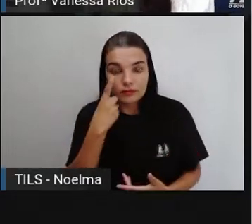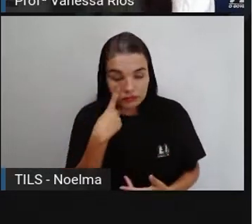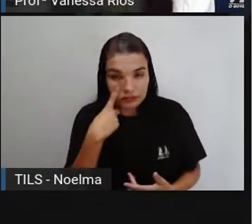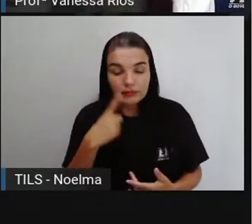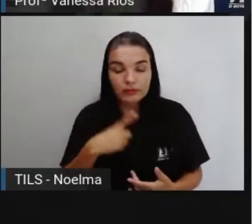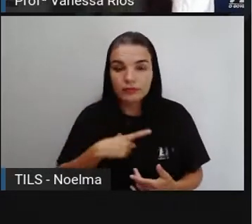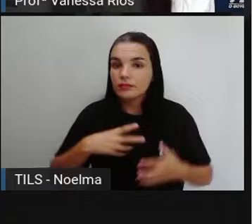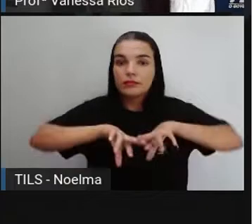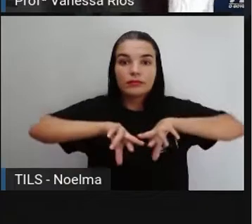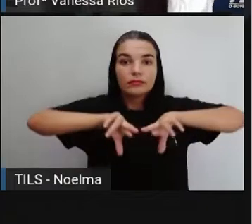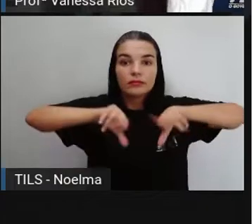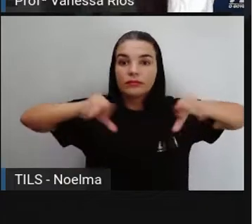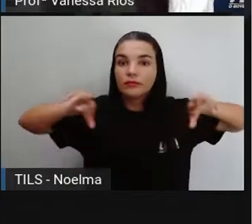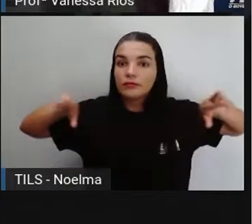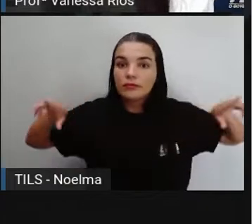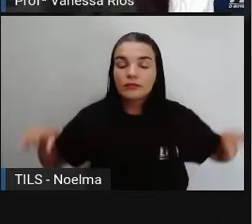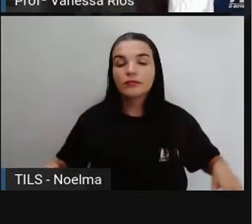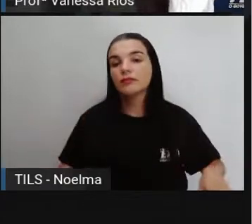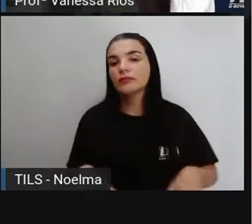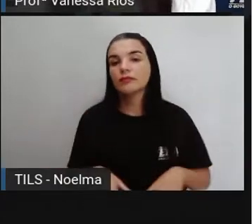né, fazendo com que